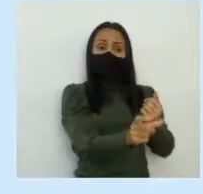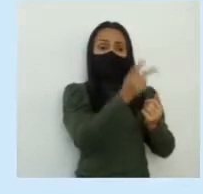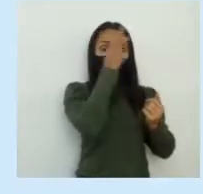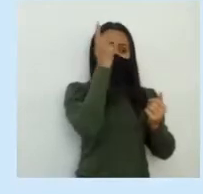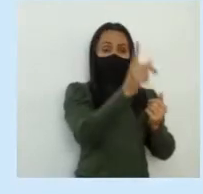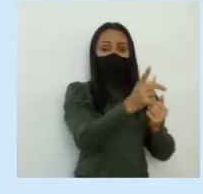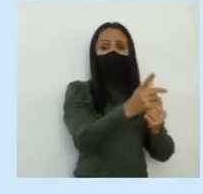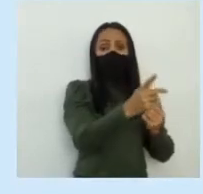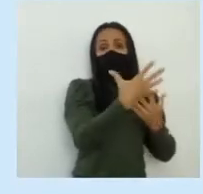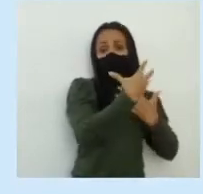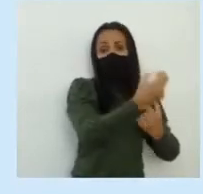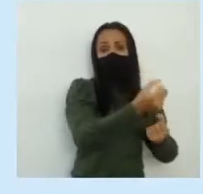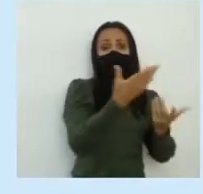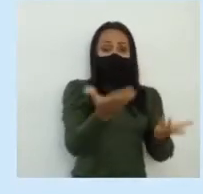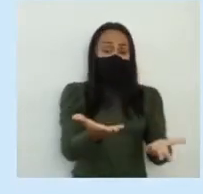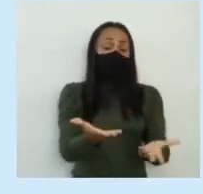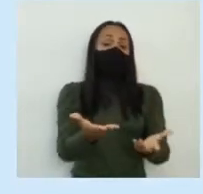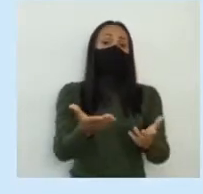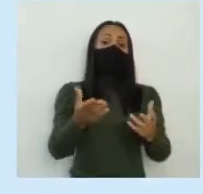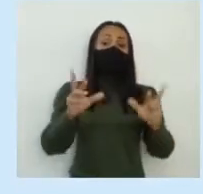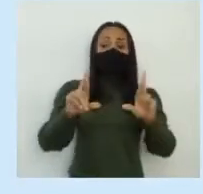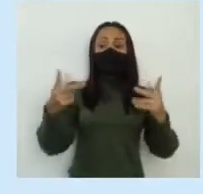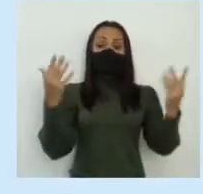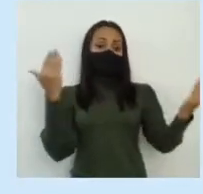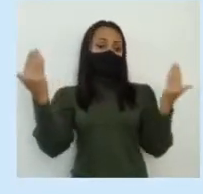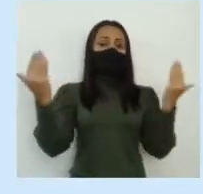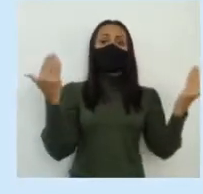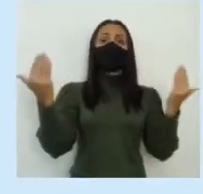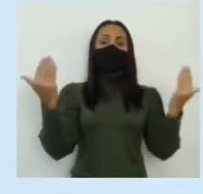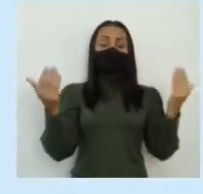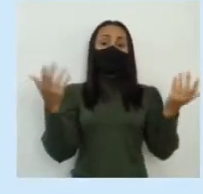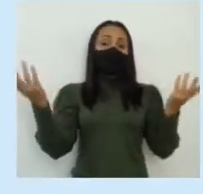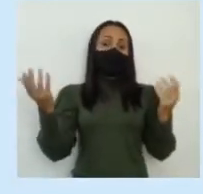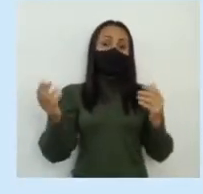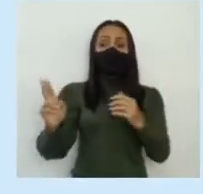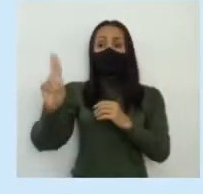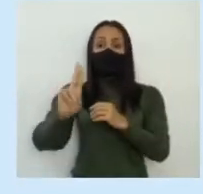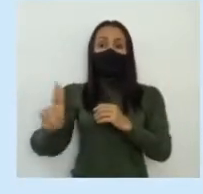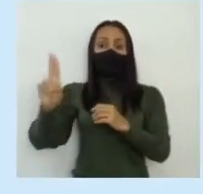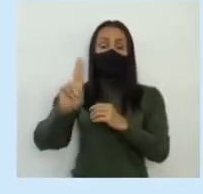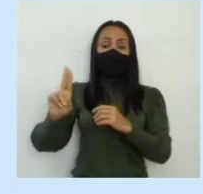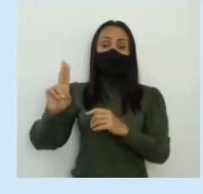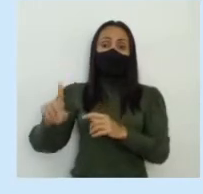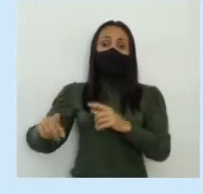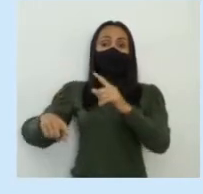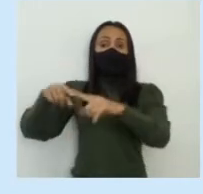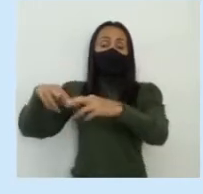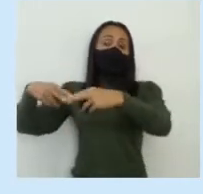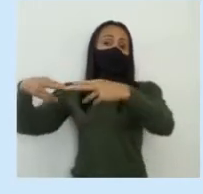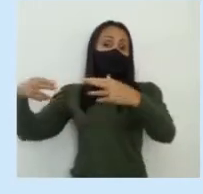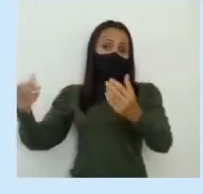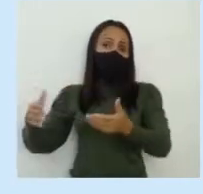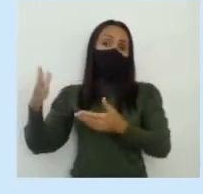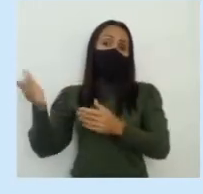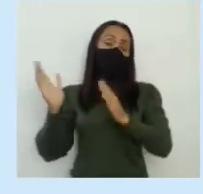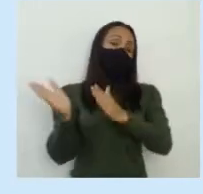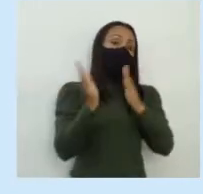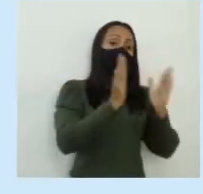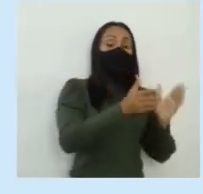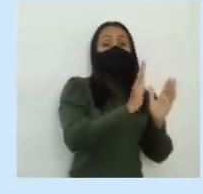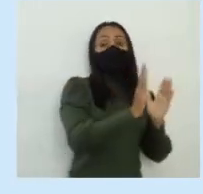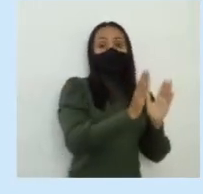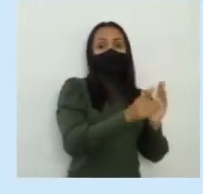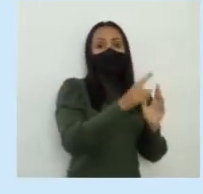bem claro aqui a diferença. Quando ela é eficiente, utilizamos o mínimo possível de recursos. Já eficaz, ela cumpriu o